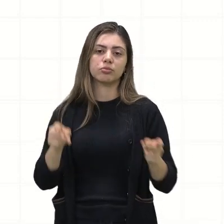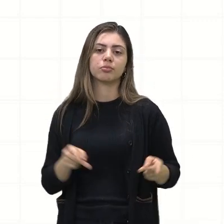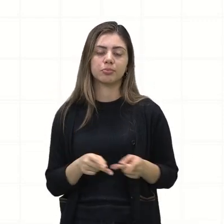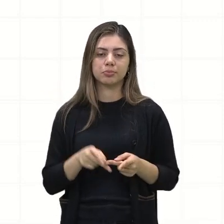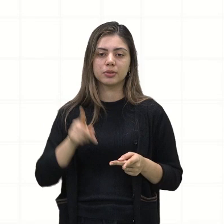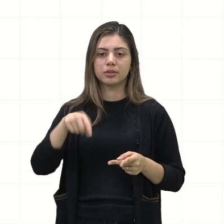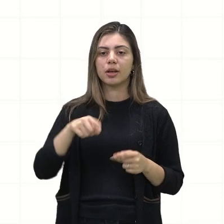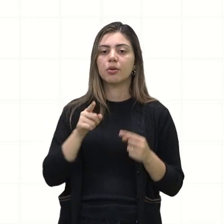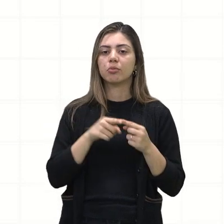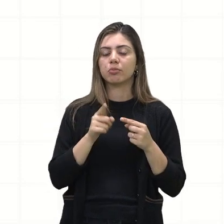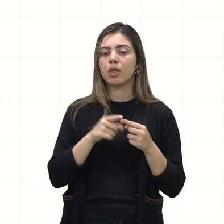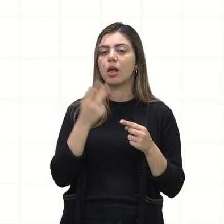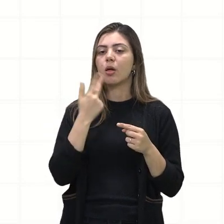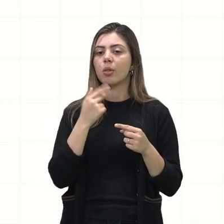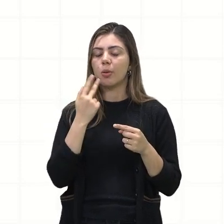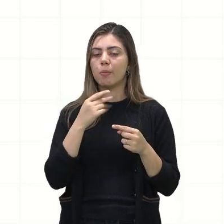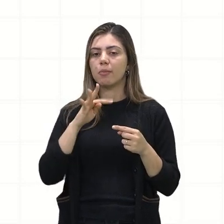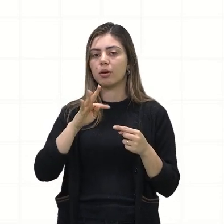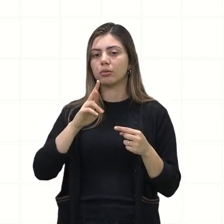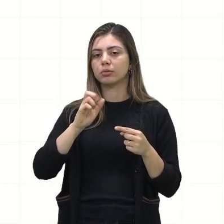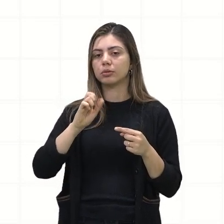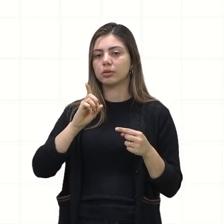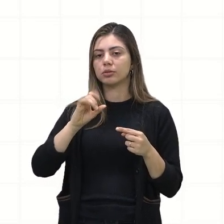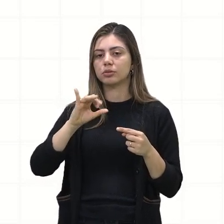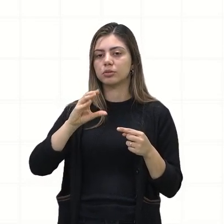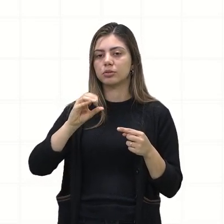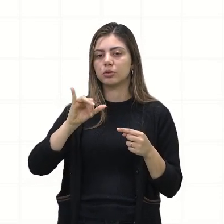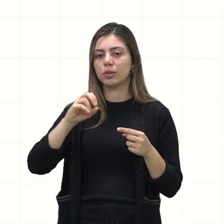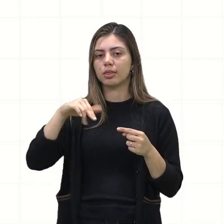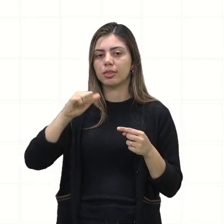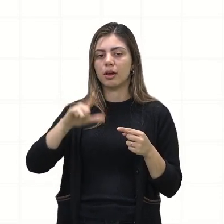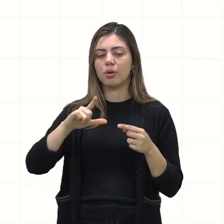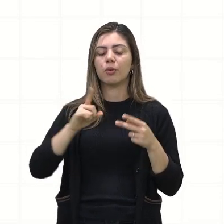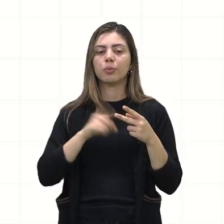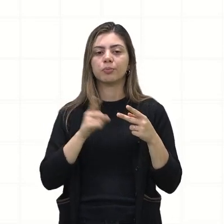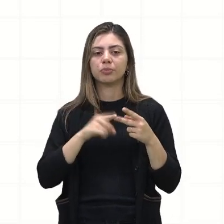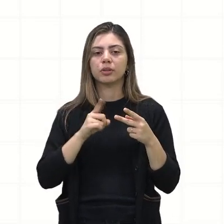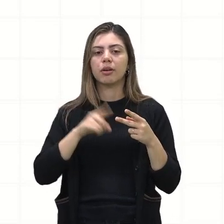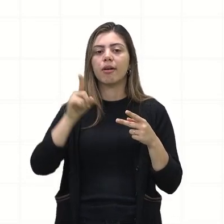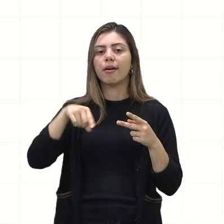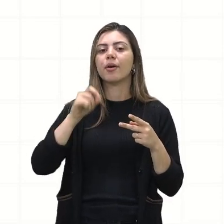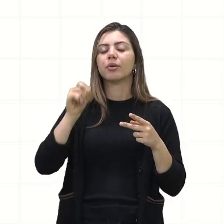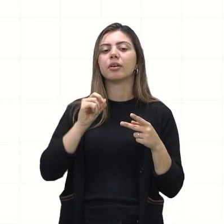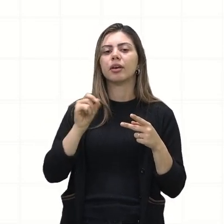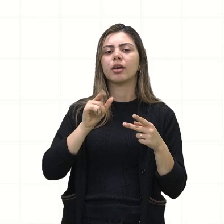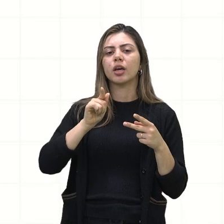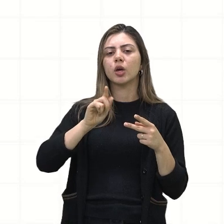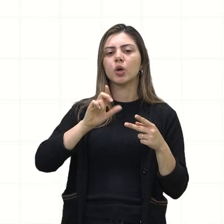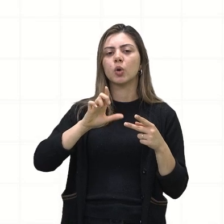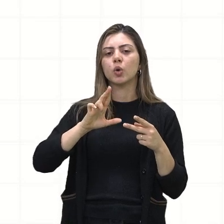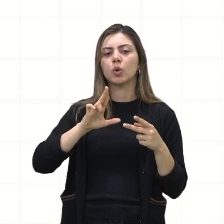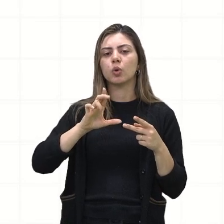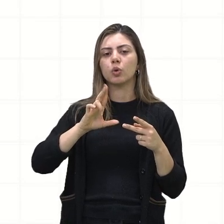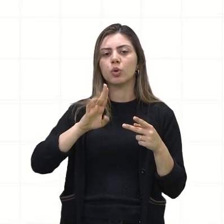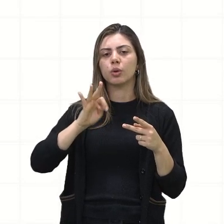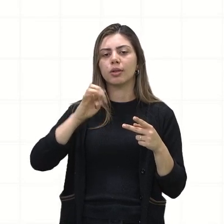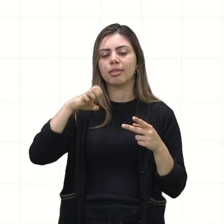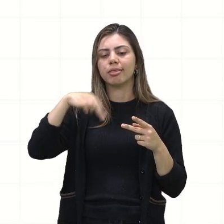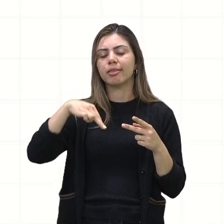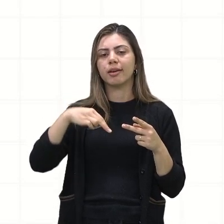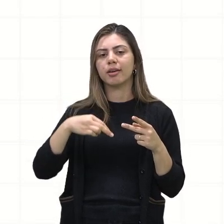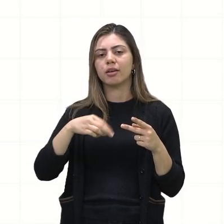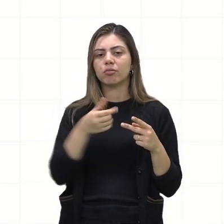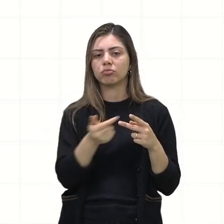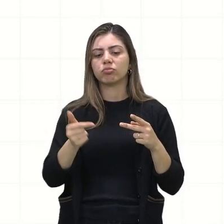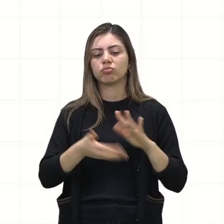tradicional, ó. Vamos usar esse T. E a sem glúten. Foi utilizado SG. Então, as